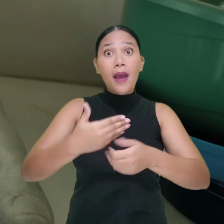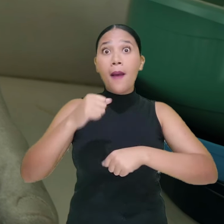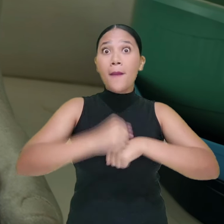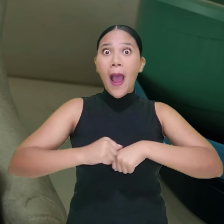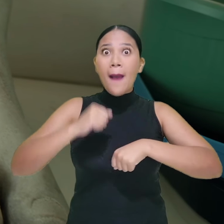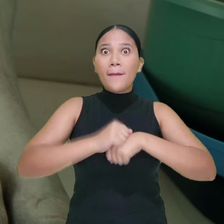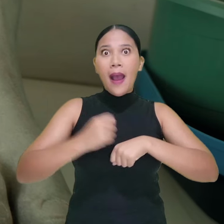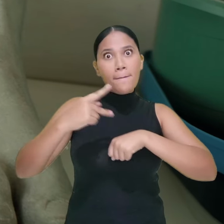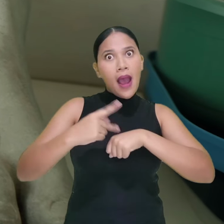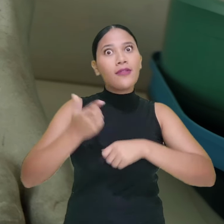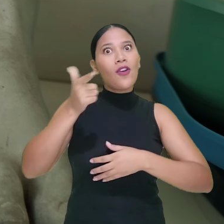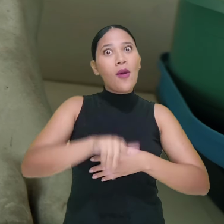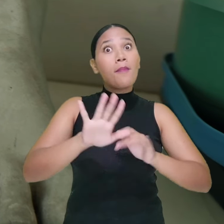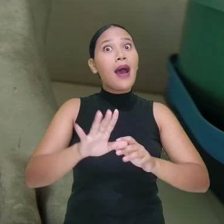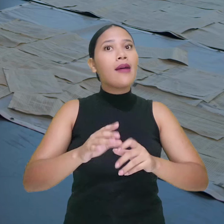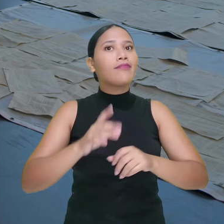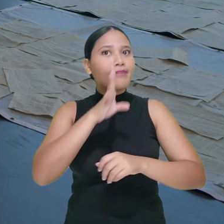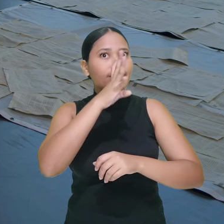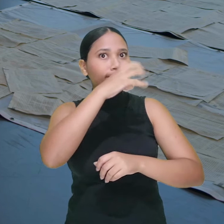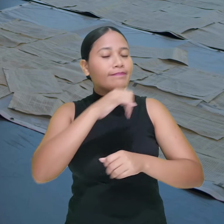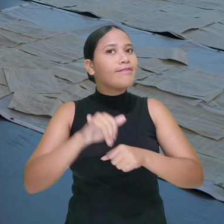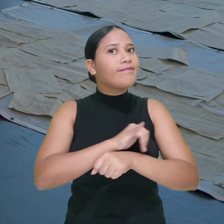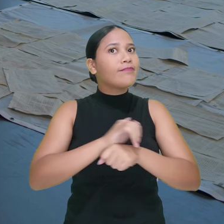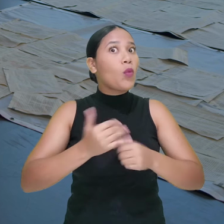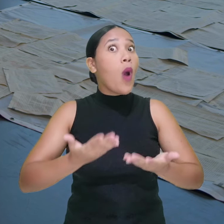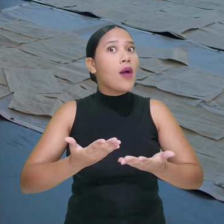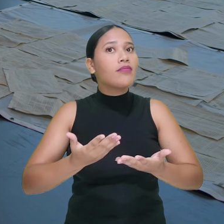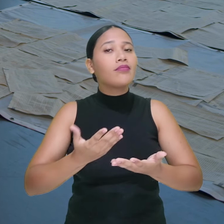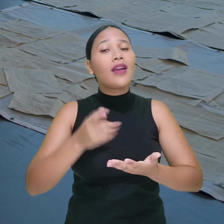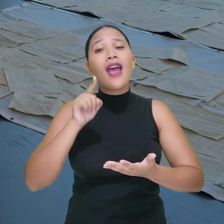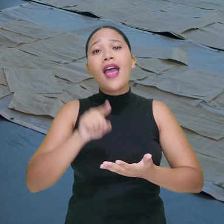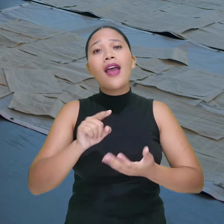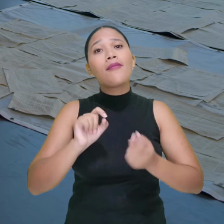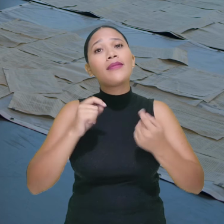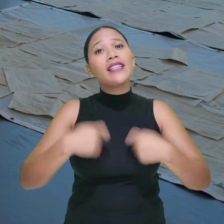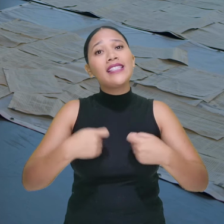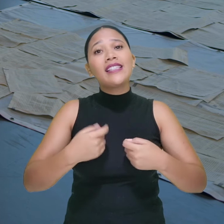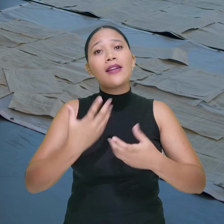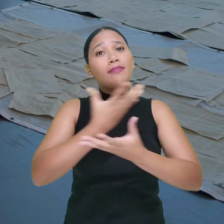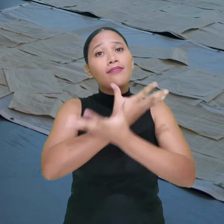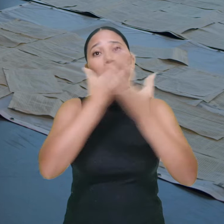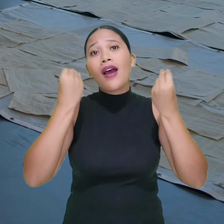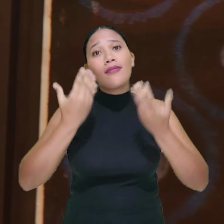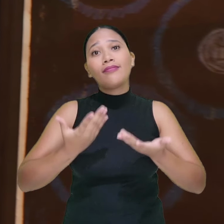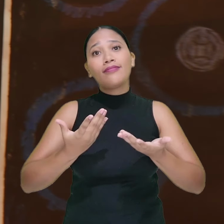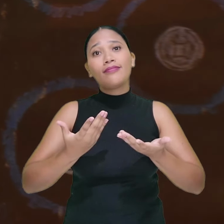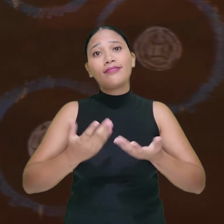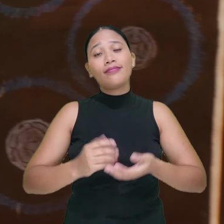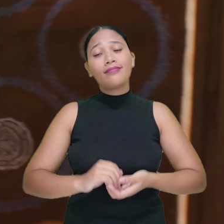alcançaram a vida plena novamente, a vida bruta novamente, mas o preço de alcançar a vida bruta foi o esquecimento dessas